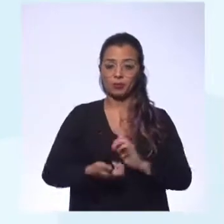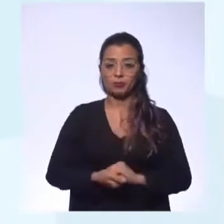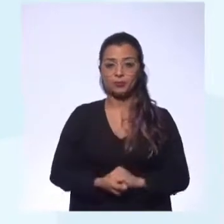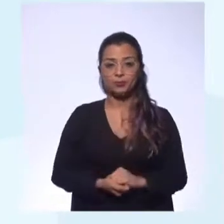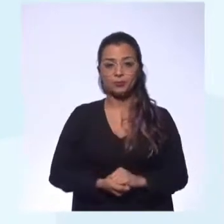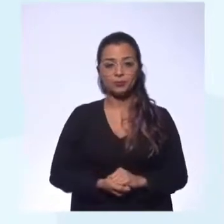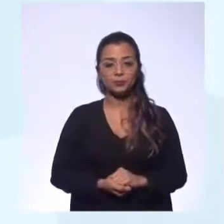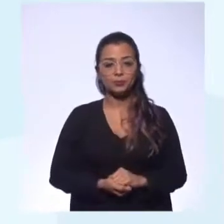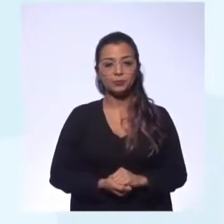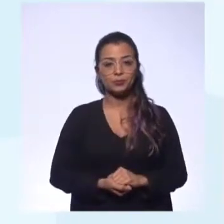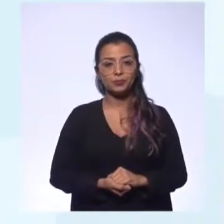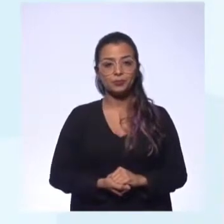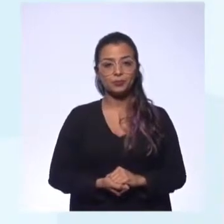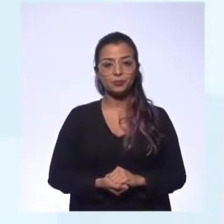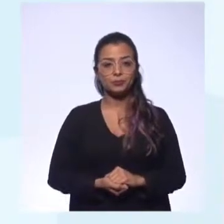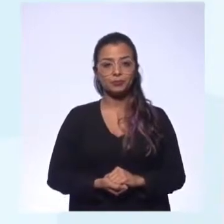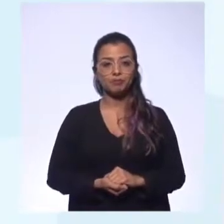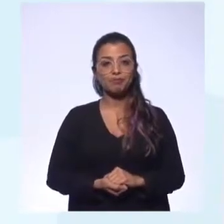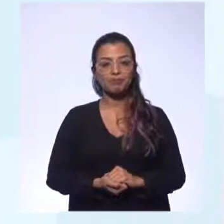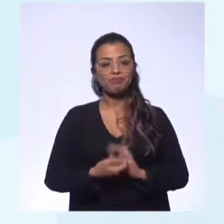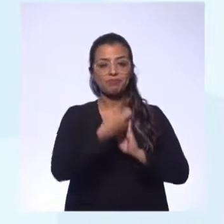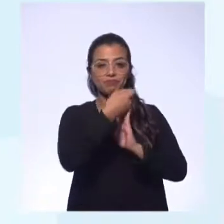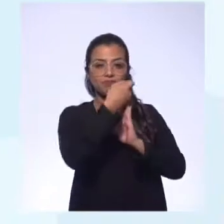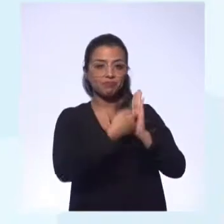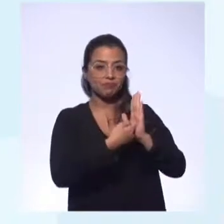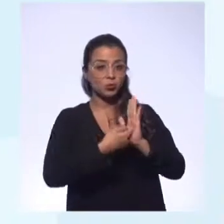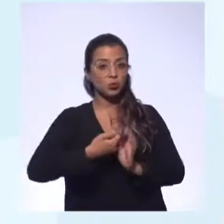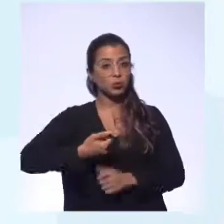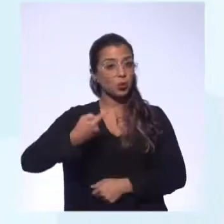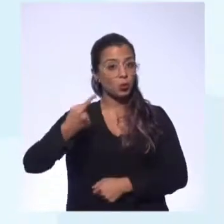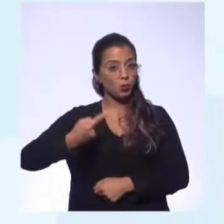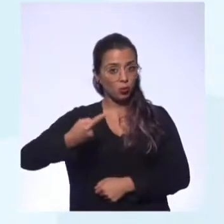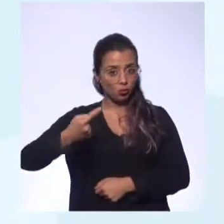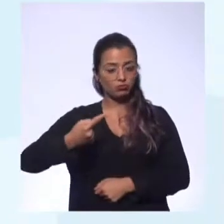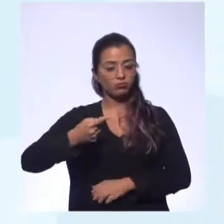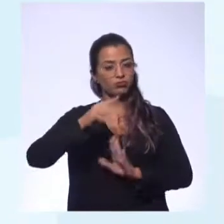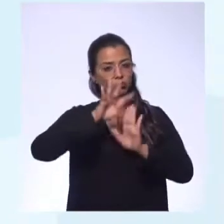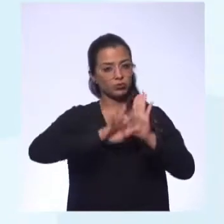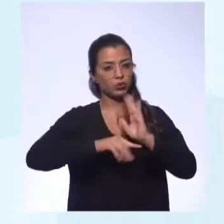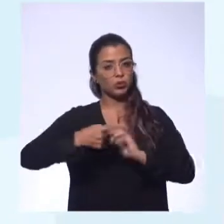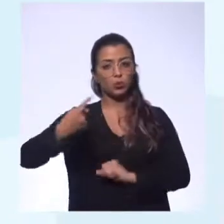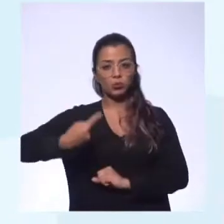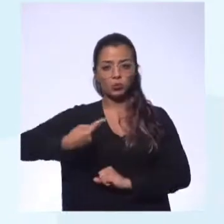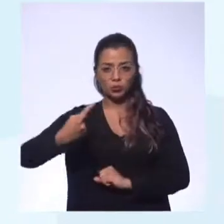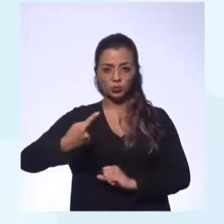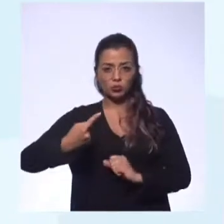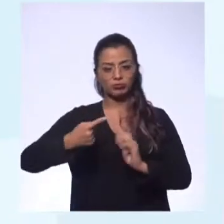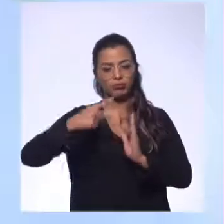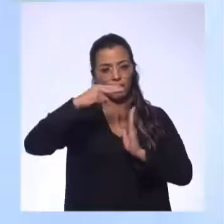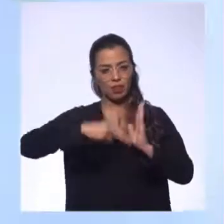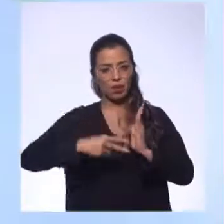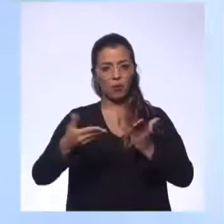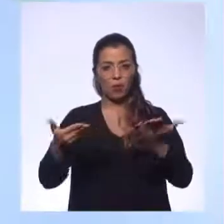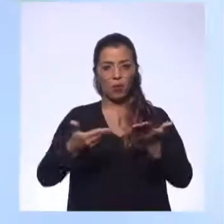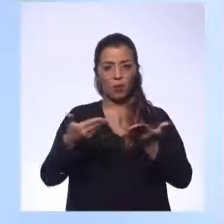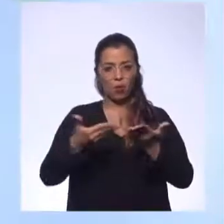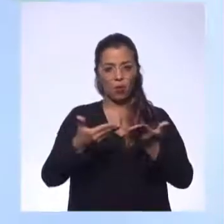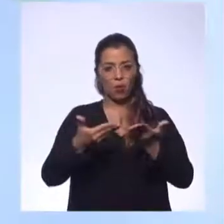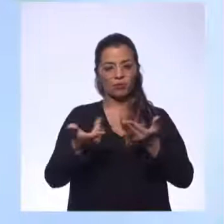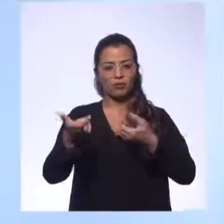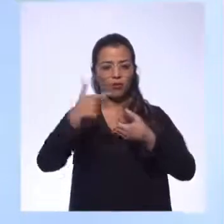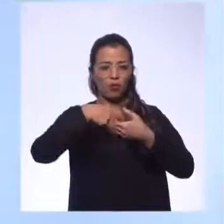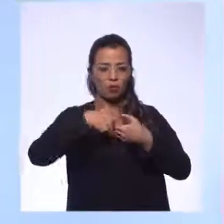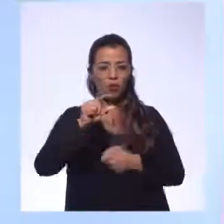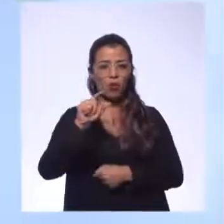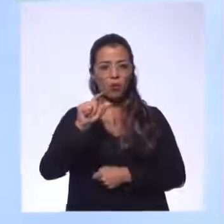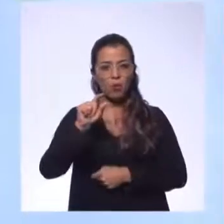códigos. Gente, esse foi o texto 1, né? O que a gente acabou de ler foi o texto 1. Eu vou até voltar um pouquinho, daqui a